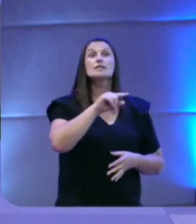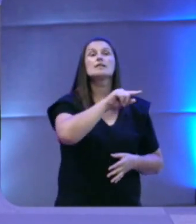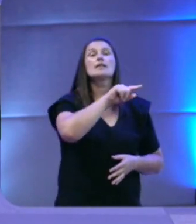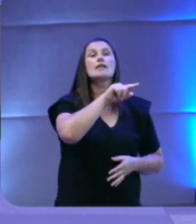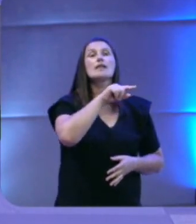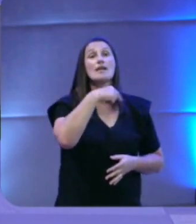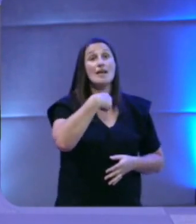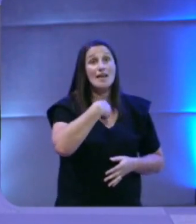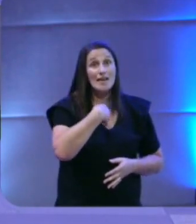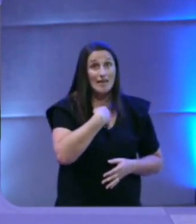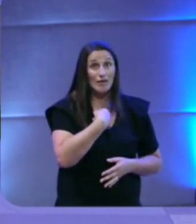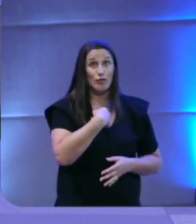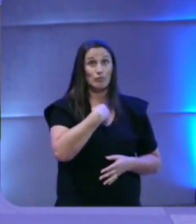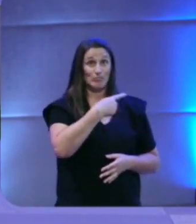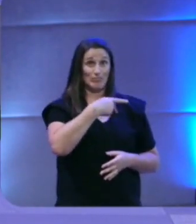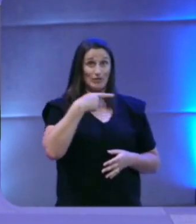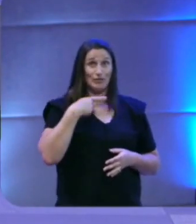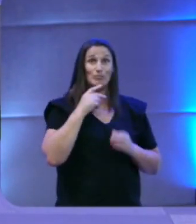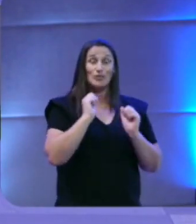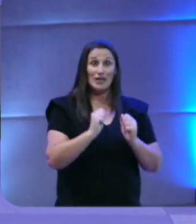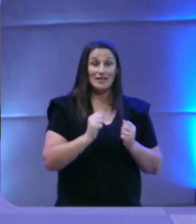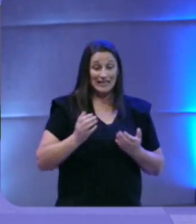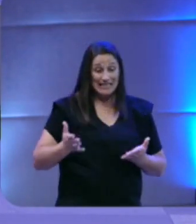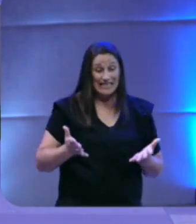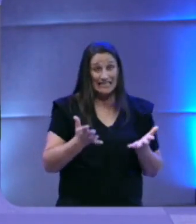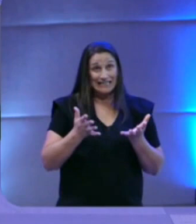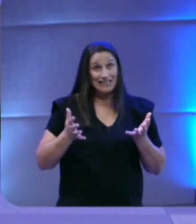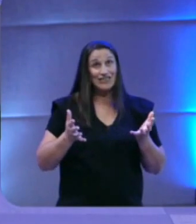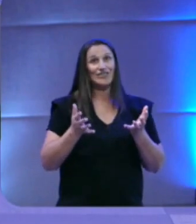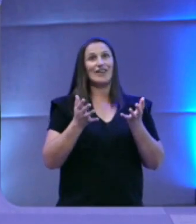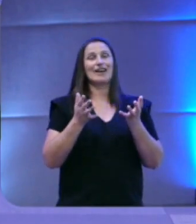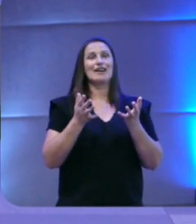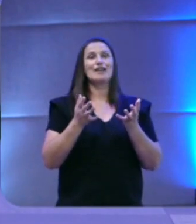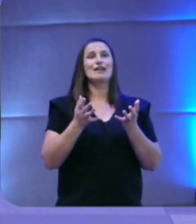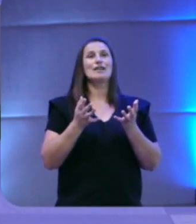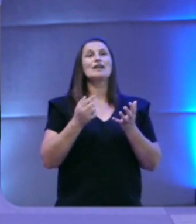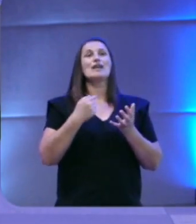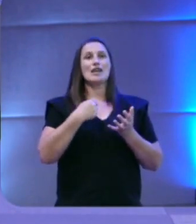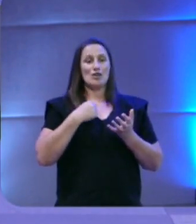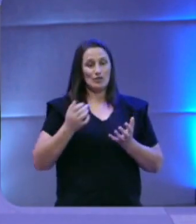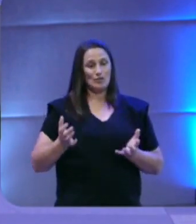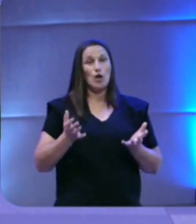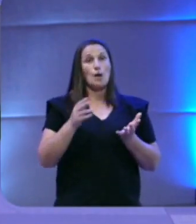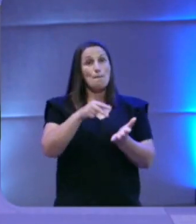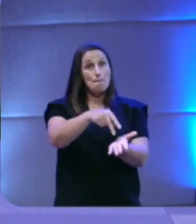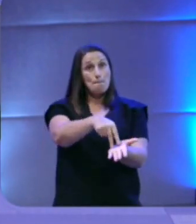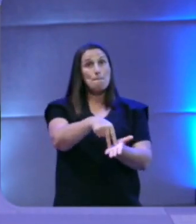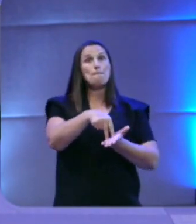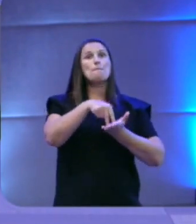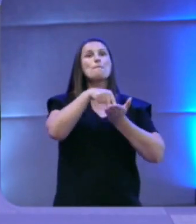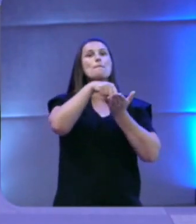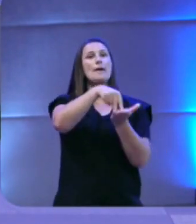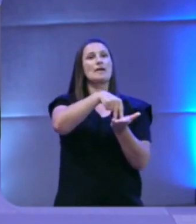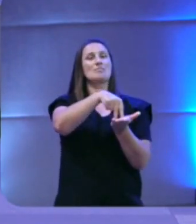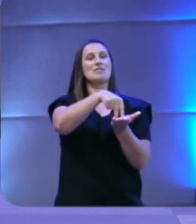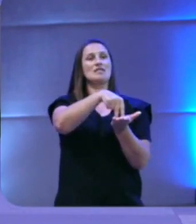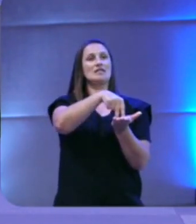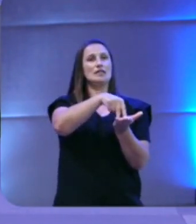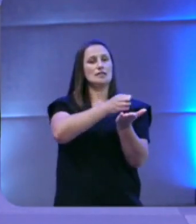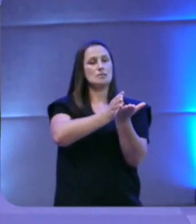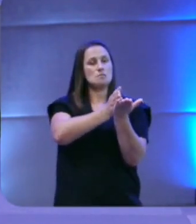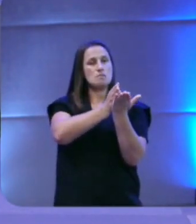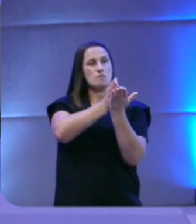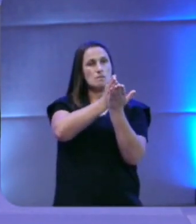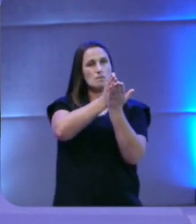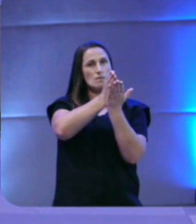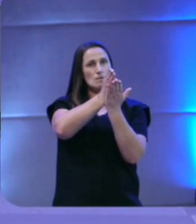uma coisa em 2020, eu te incentivaria a isso: permaneça na palavra de Deus. Não importa o que acontecer. Foi